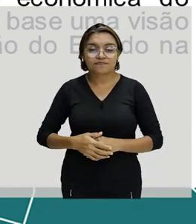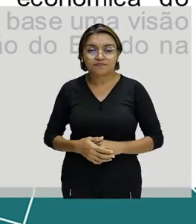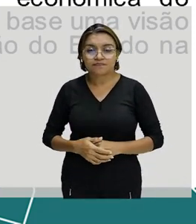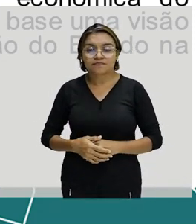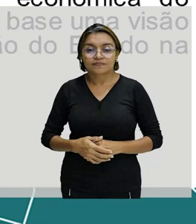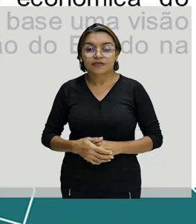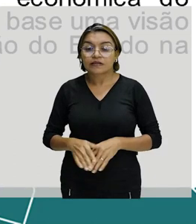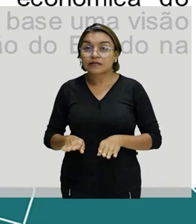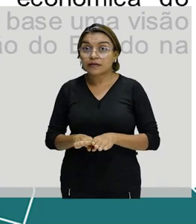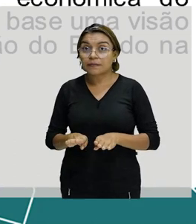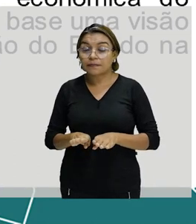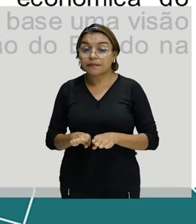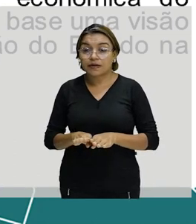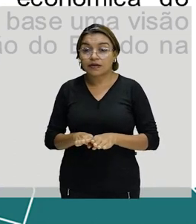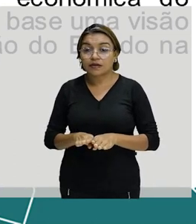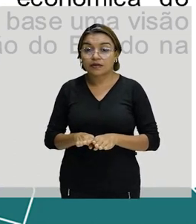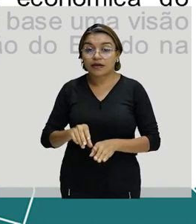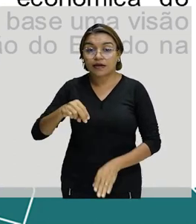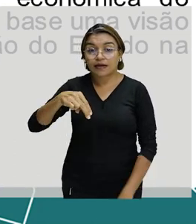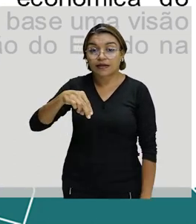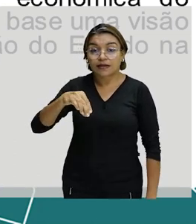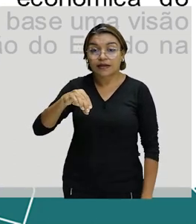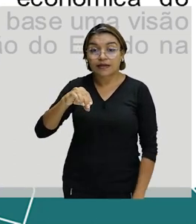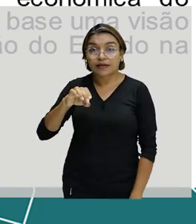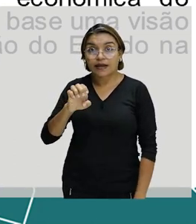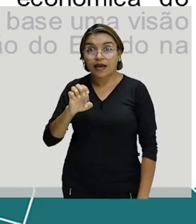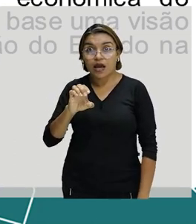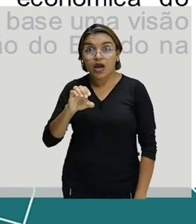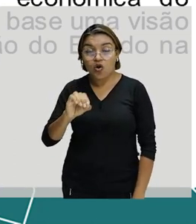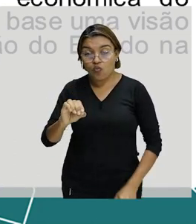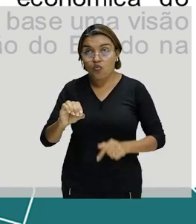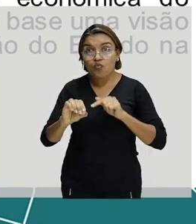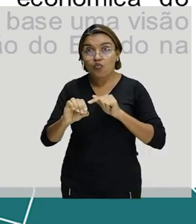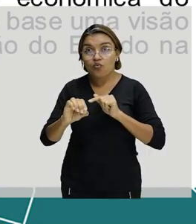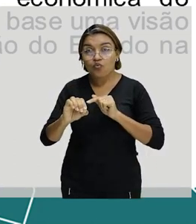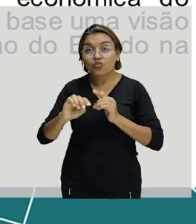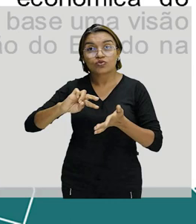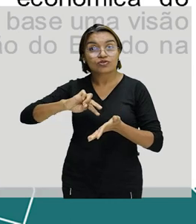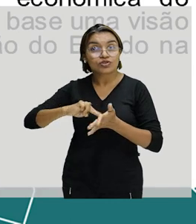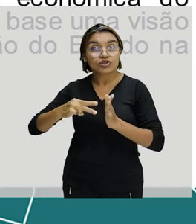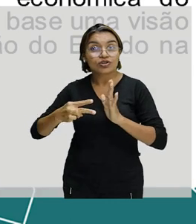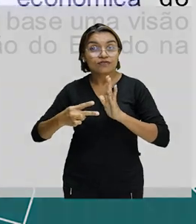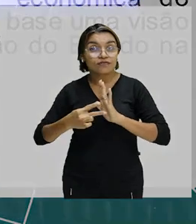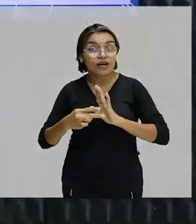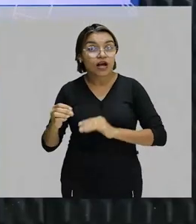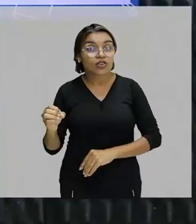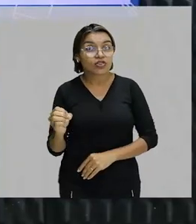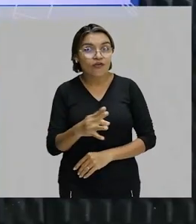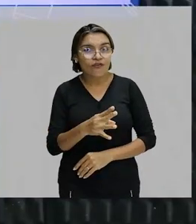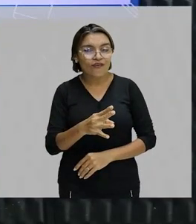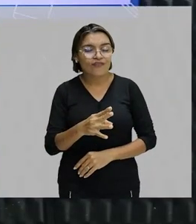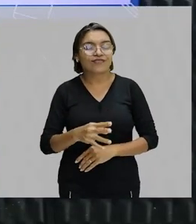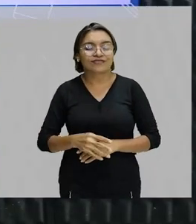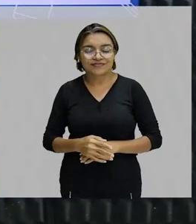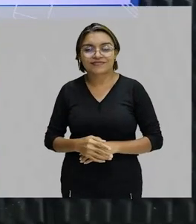inclusive o prefixo ne no comecinho da palavra ele indica indica o quê algo que é novo